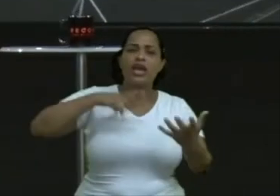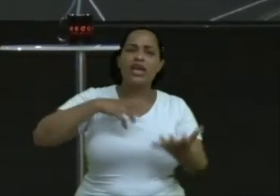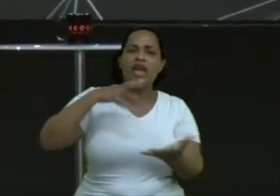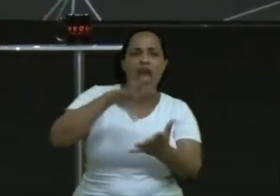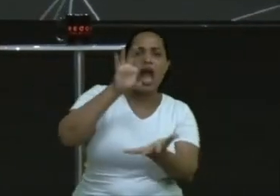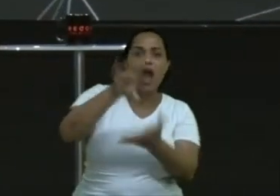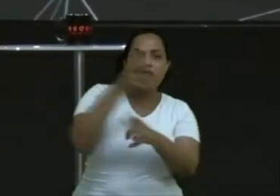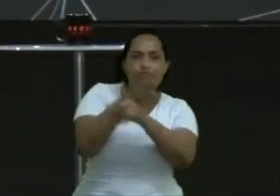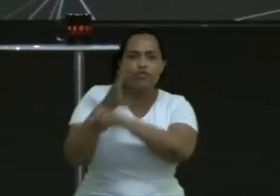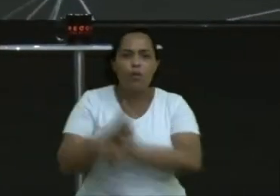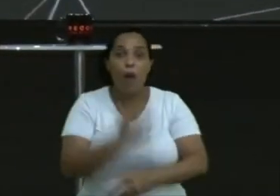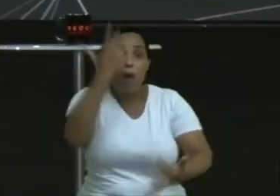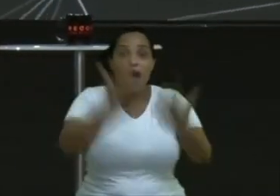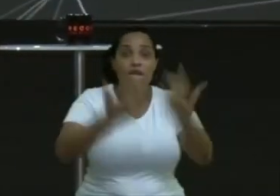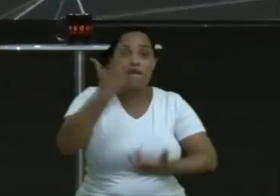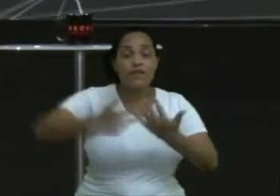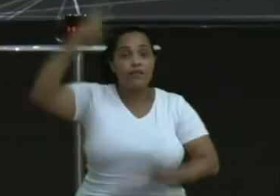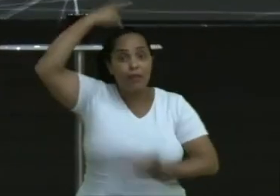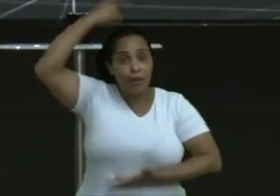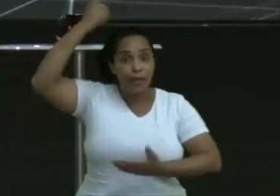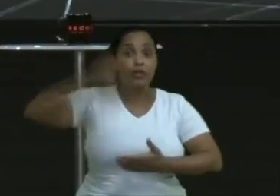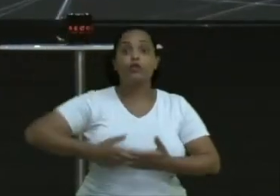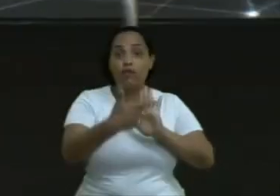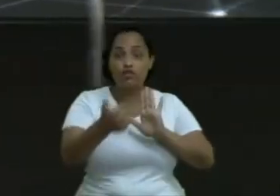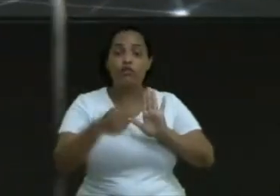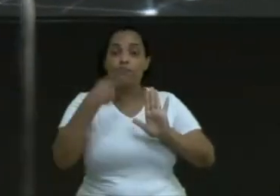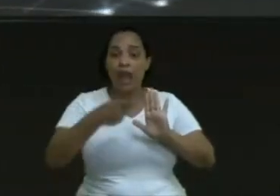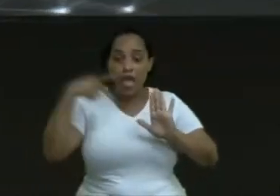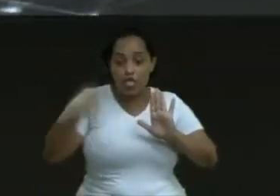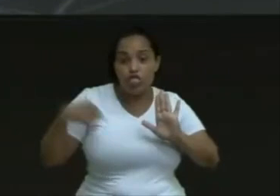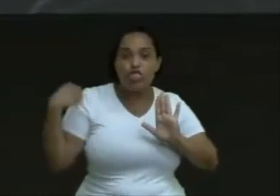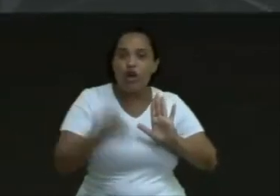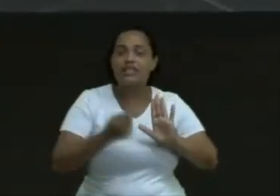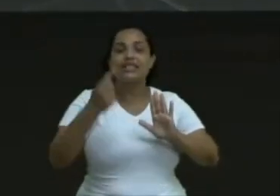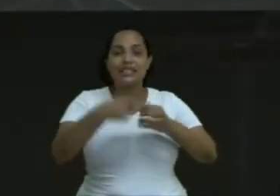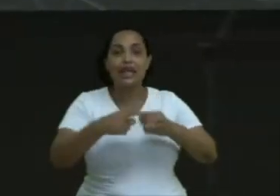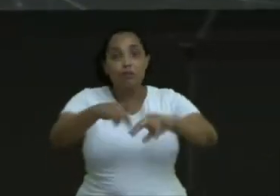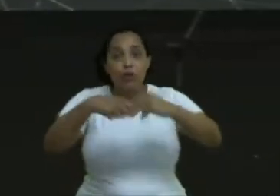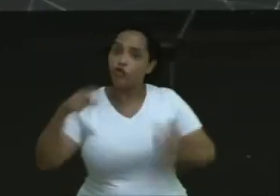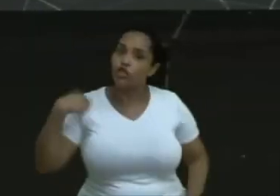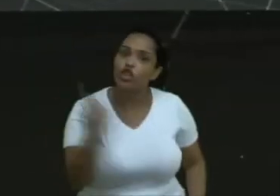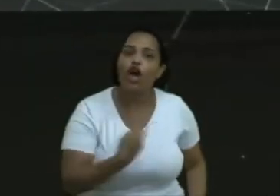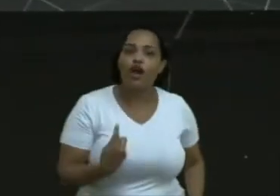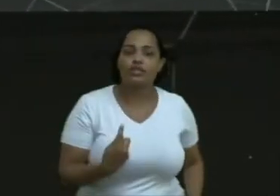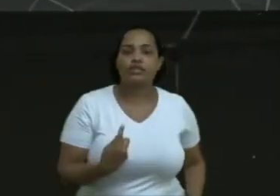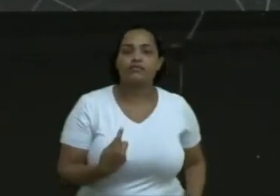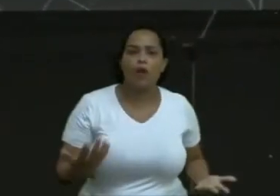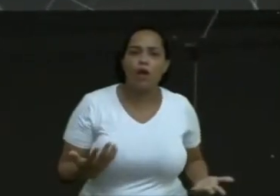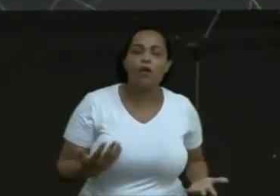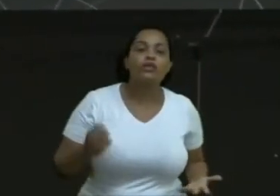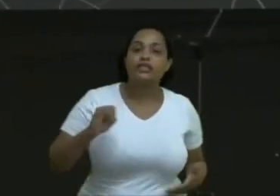XXI, vai falar que foi na nossa cidade através da gente. Enquanto temos fé em Deus, temos que